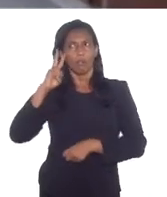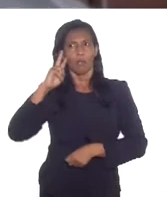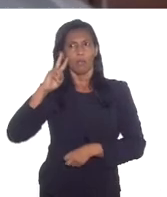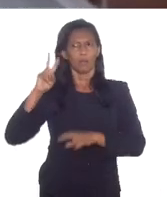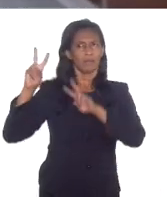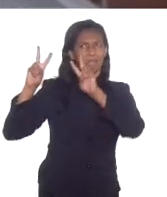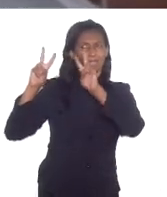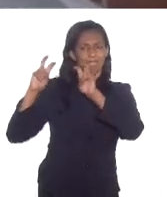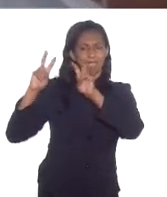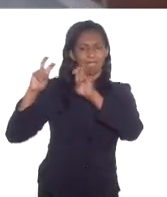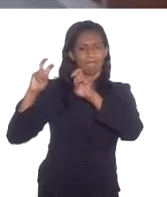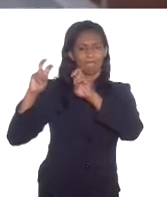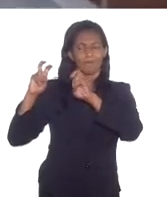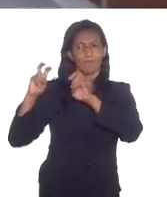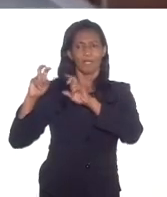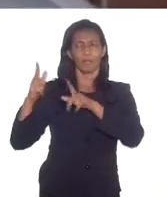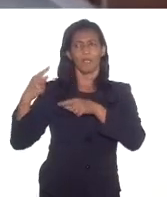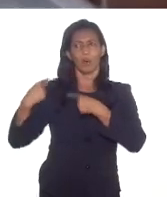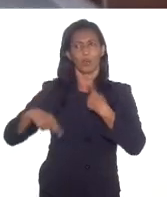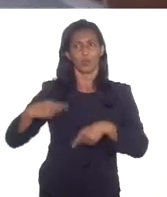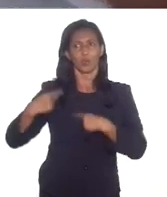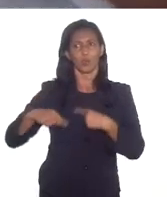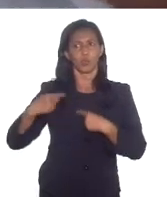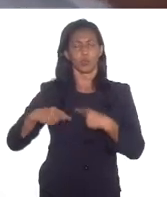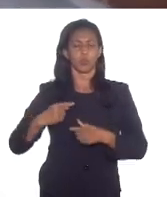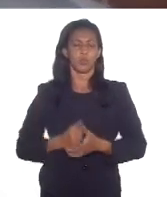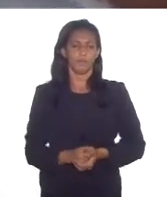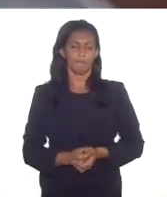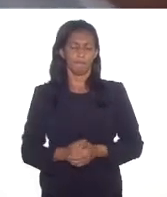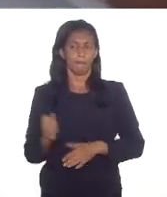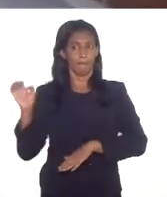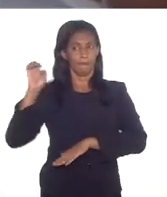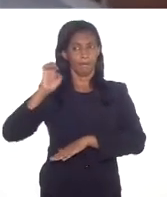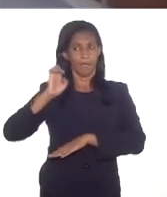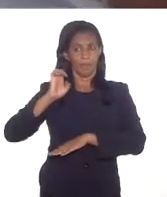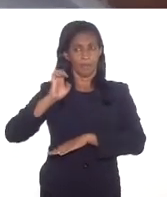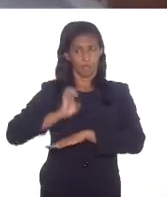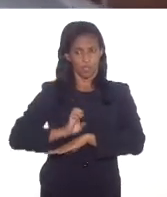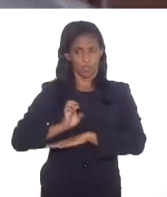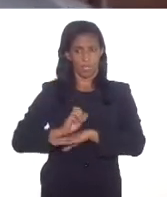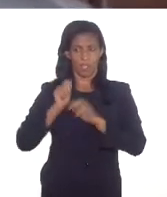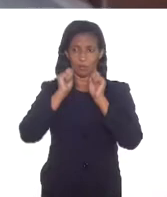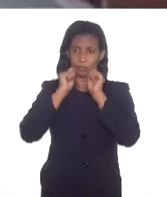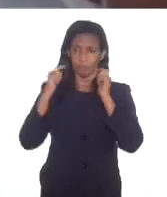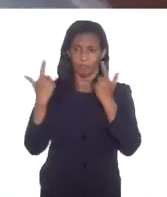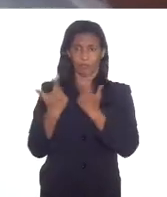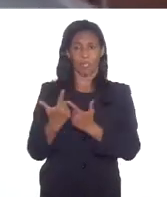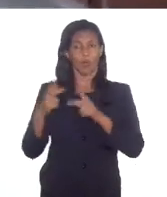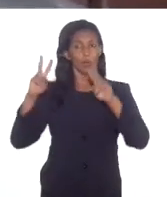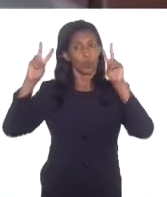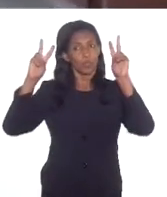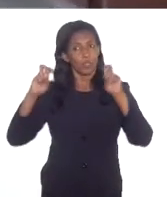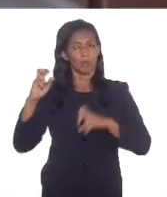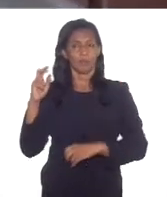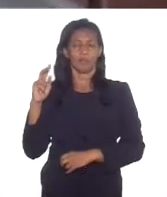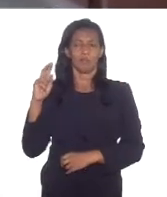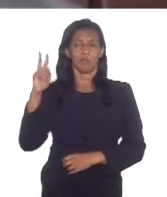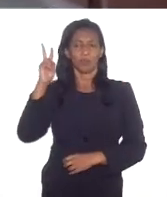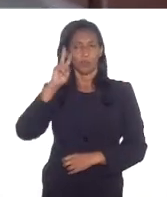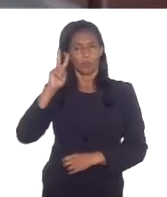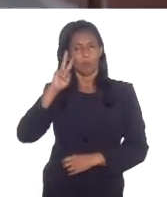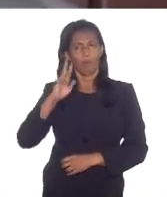esse tema não é discutido no âmbito da Assembleia Legislativa do Estado do Rio de Janeiro. Um tema que, historicamente, né, é